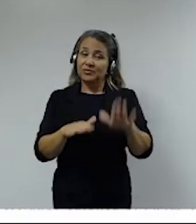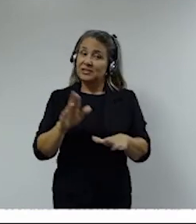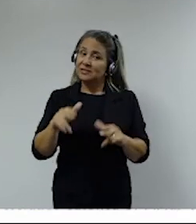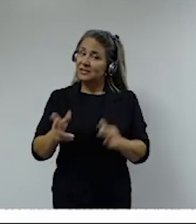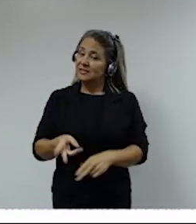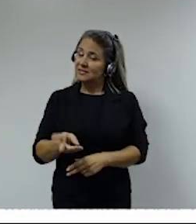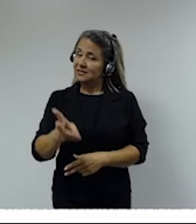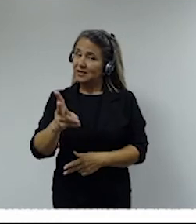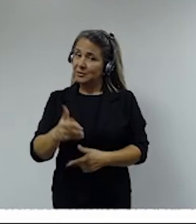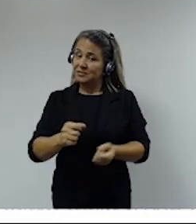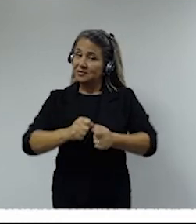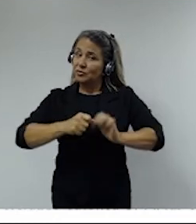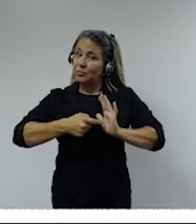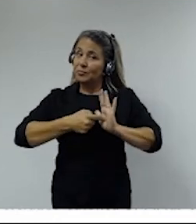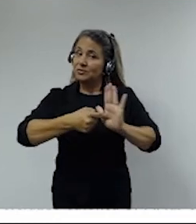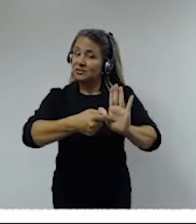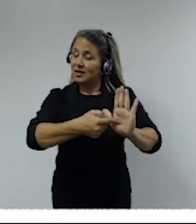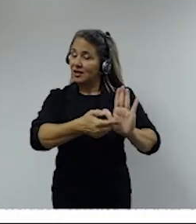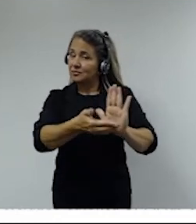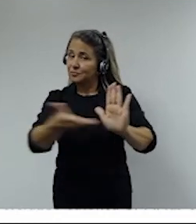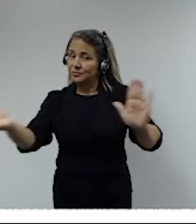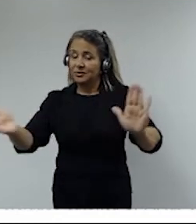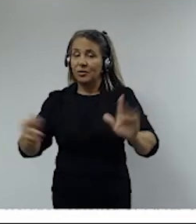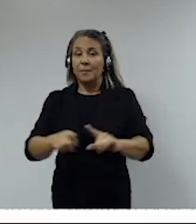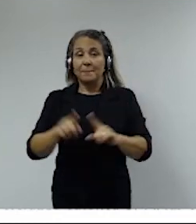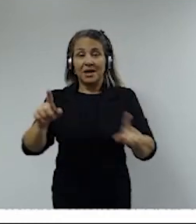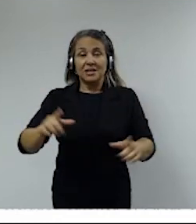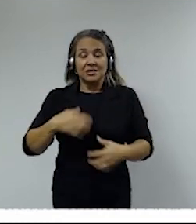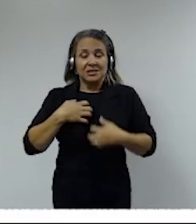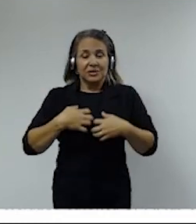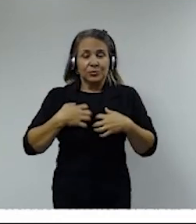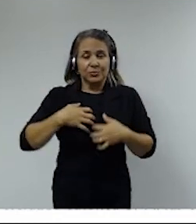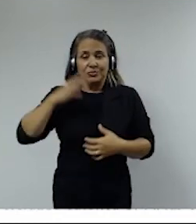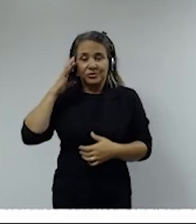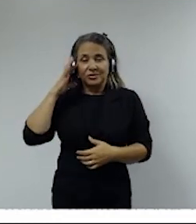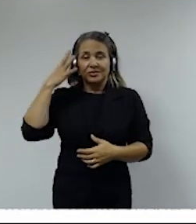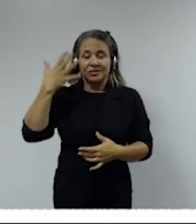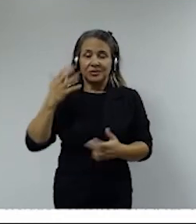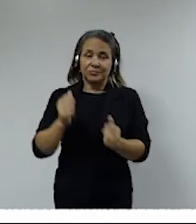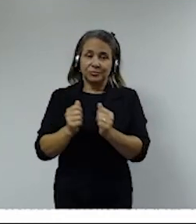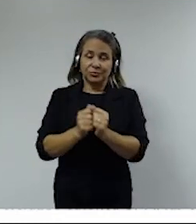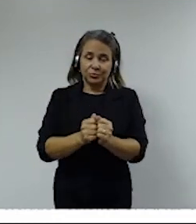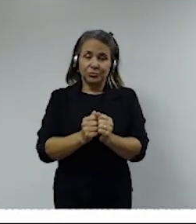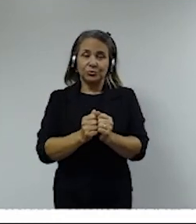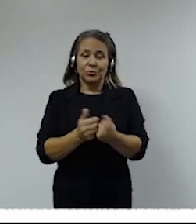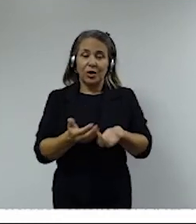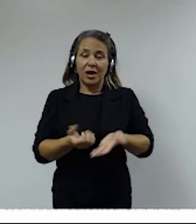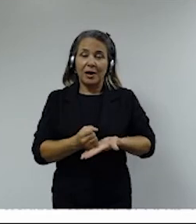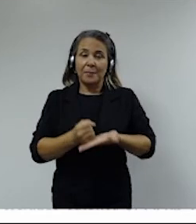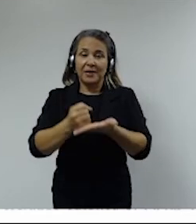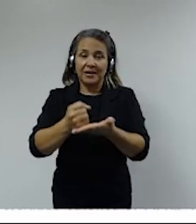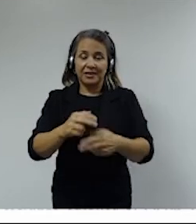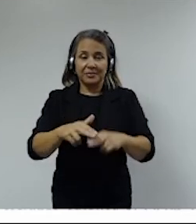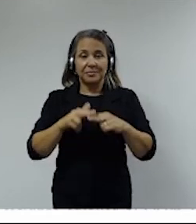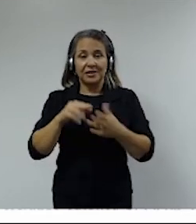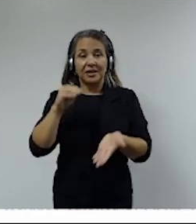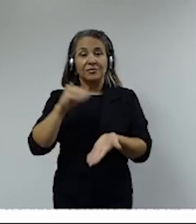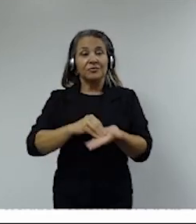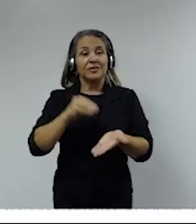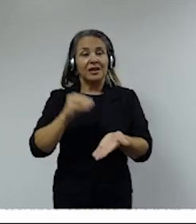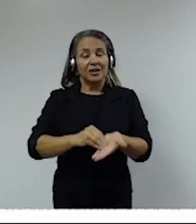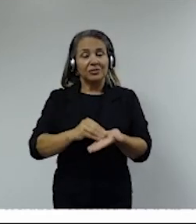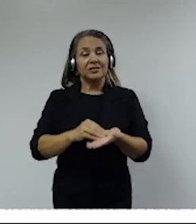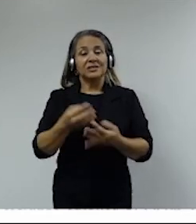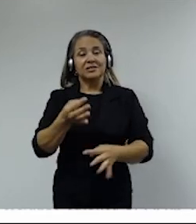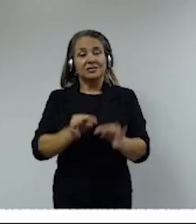elas sejam explícitas. Mas a angústia com a decisão, ainda que supostamente amparada pela falsa neutralidade